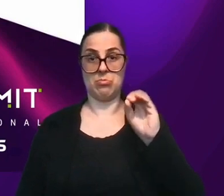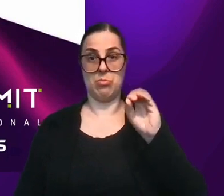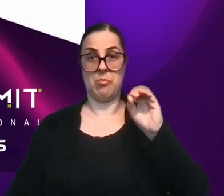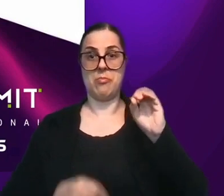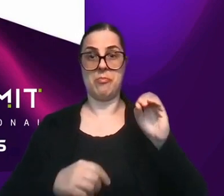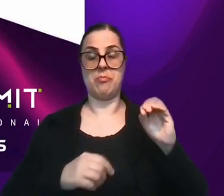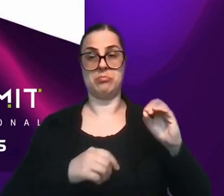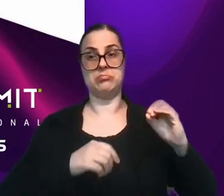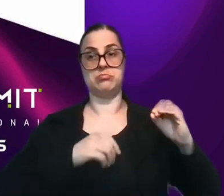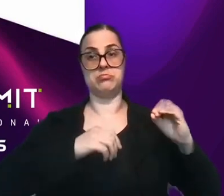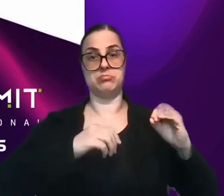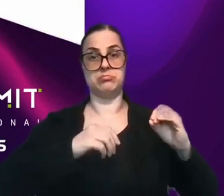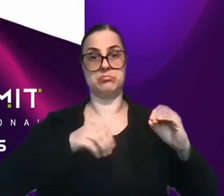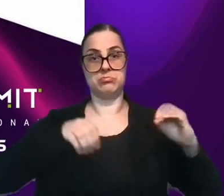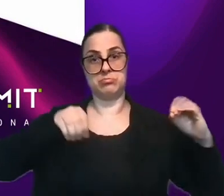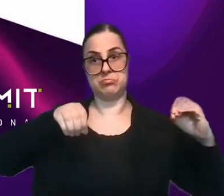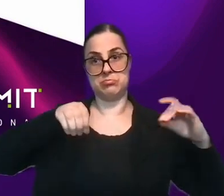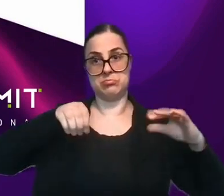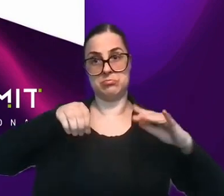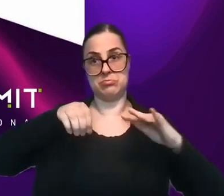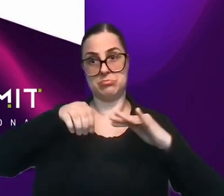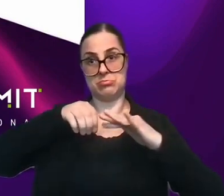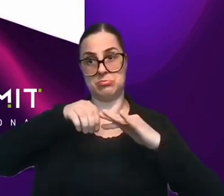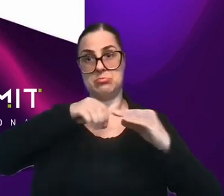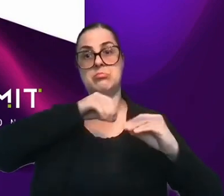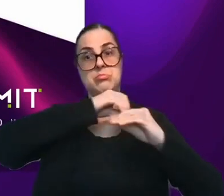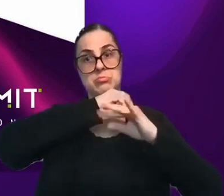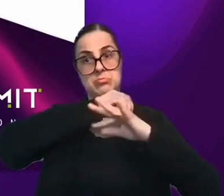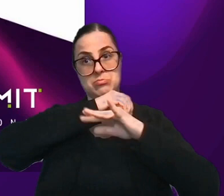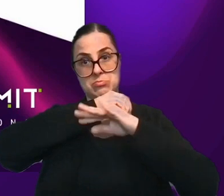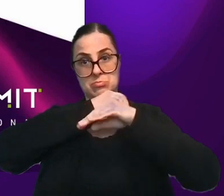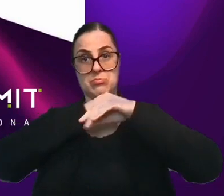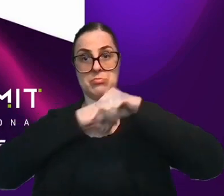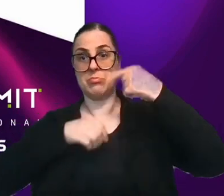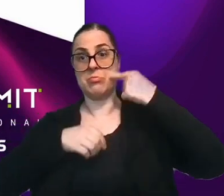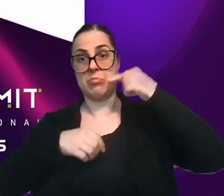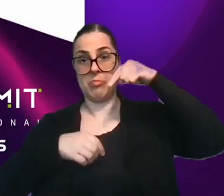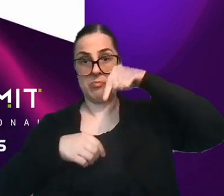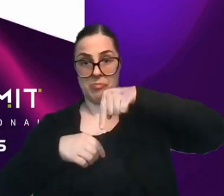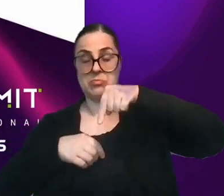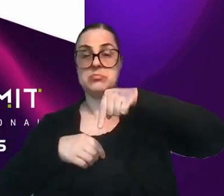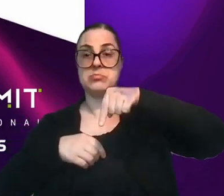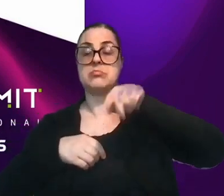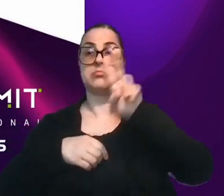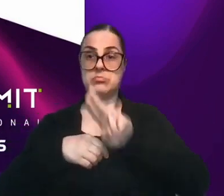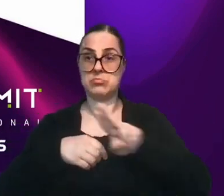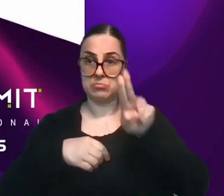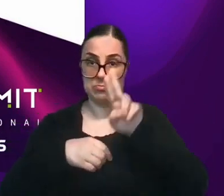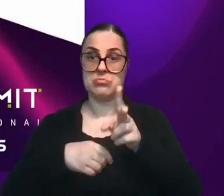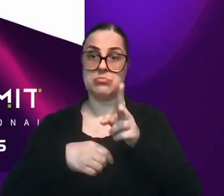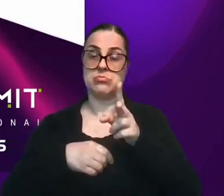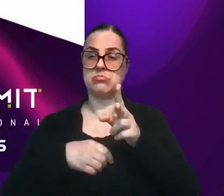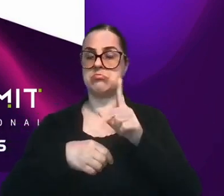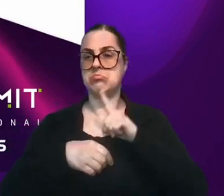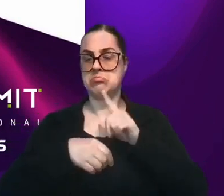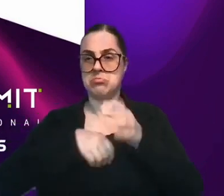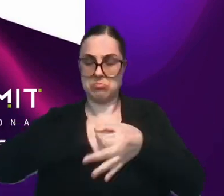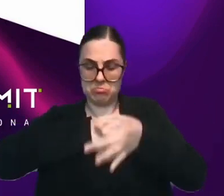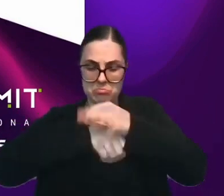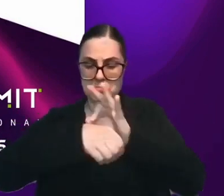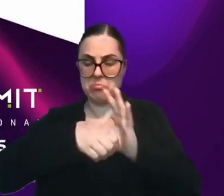o sangue desse paciente passa no kit, no sistema que nós estamos utilizando, qualquer tipo de membrana para uso